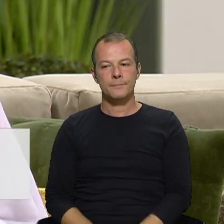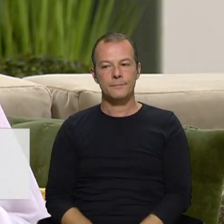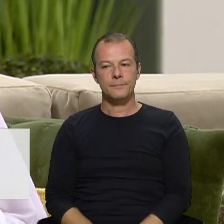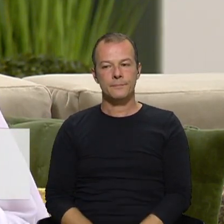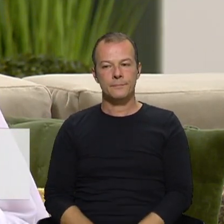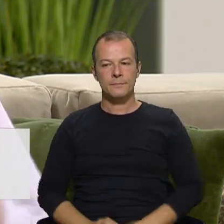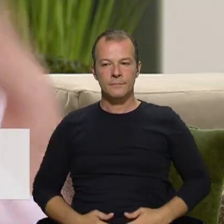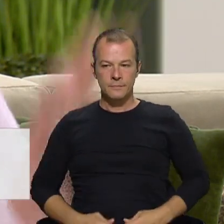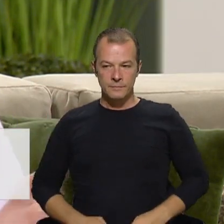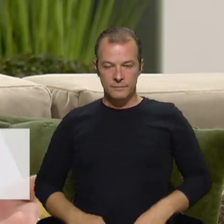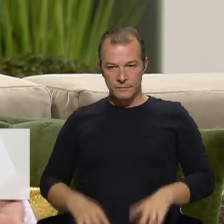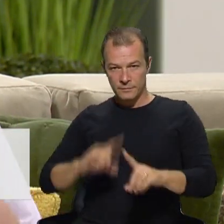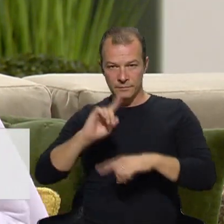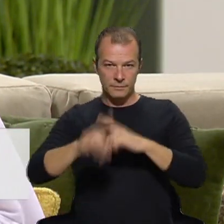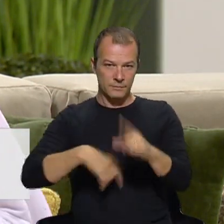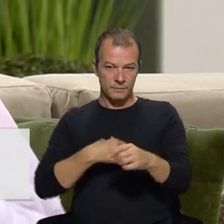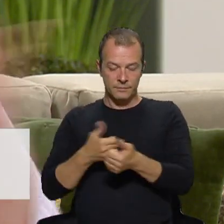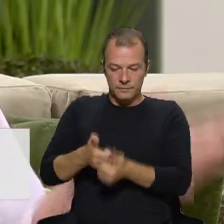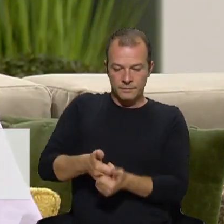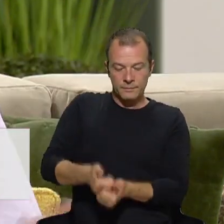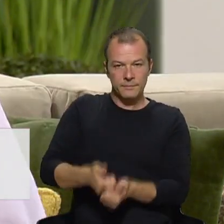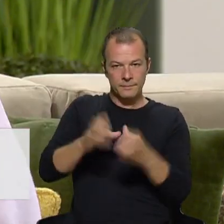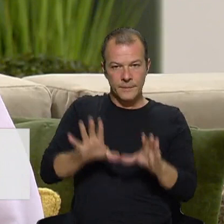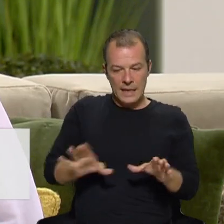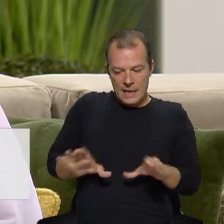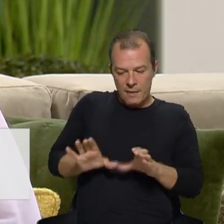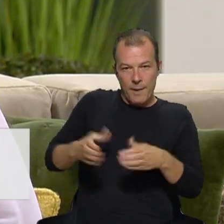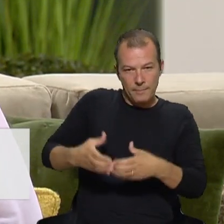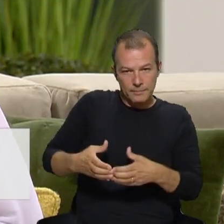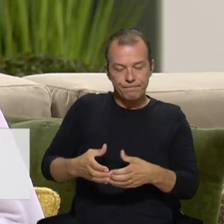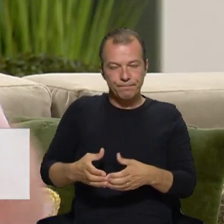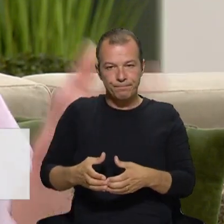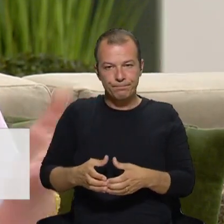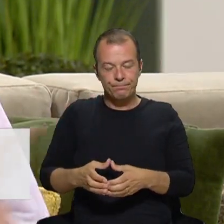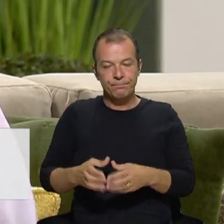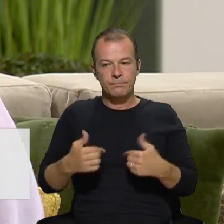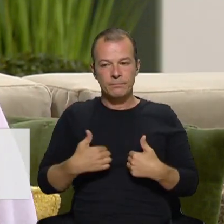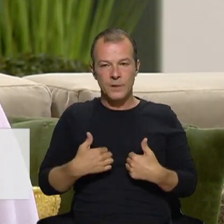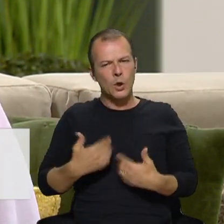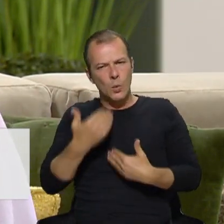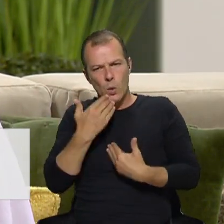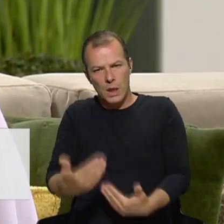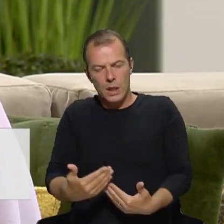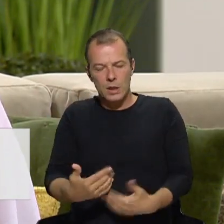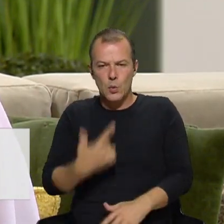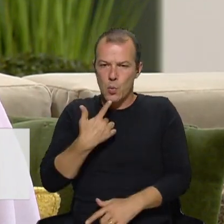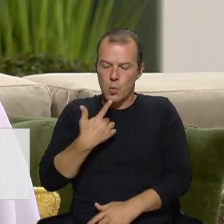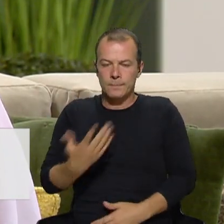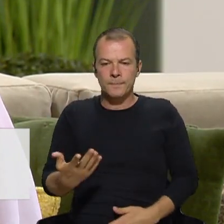Constantemente eu fui acompanhada por toda uma equipa, à qual agradeço desde